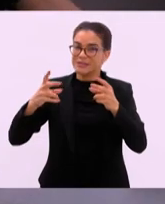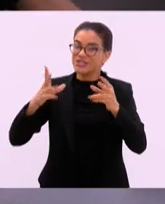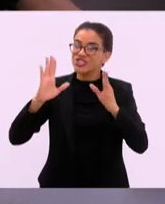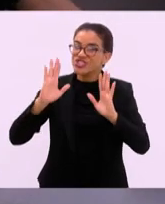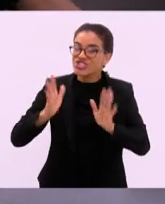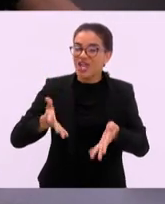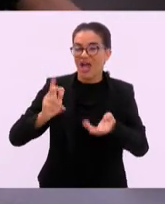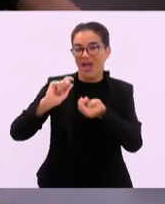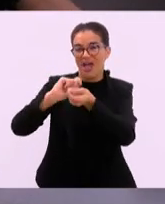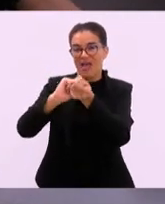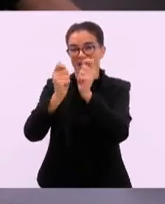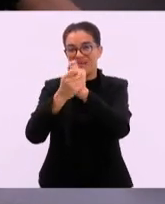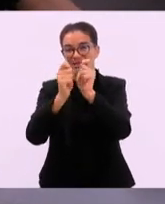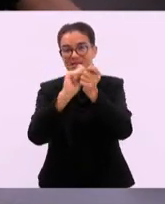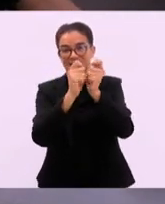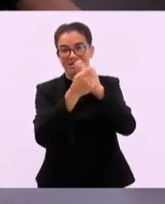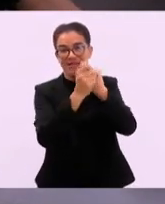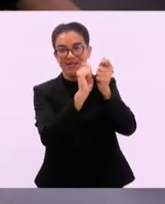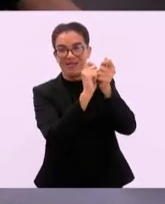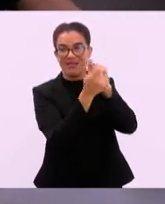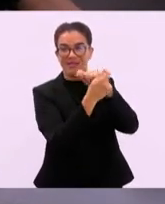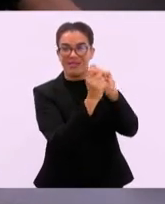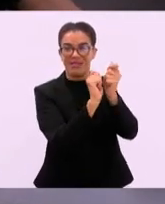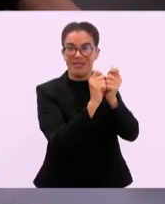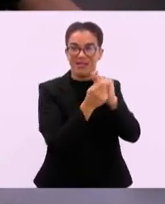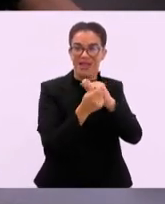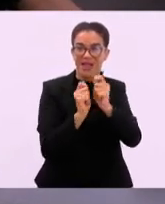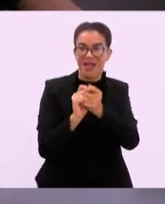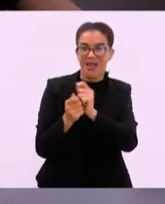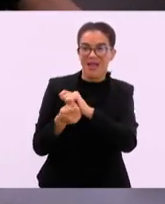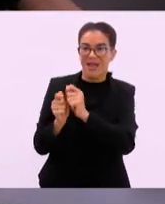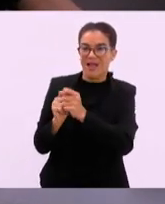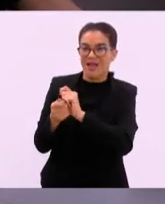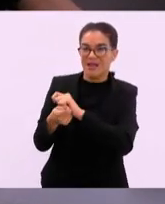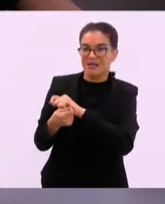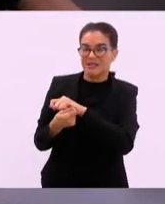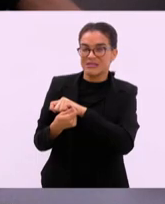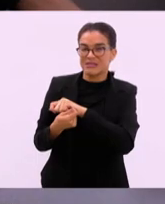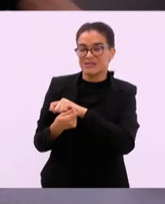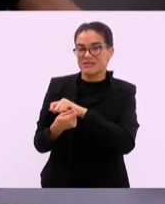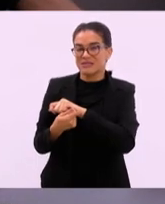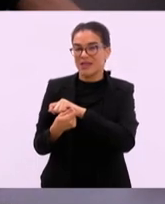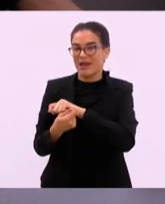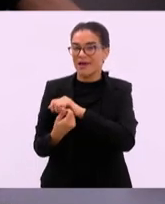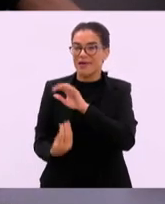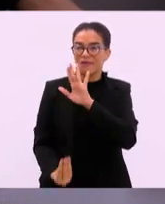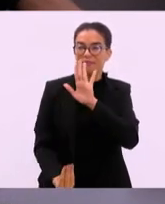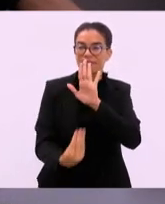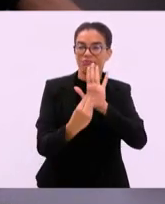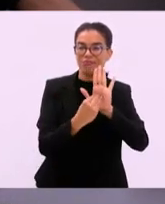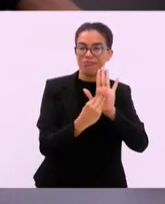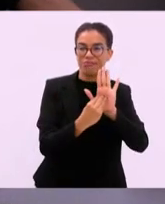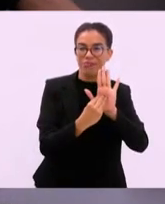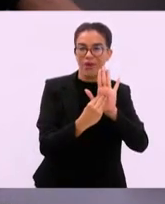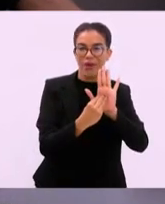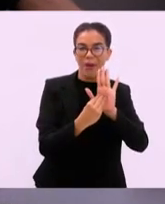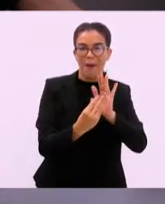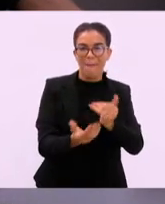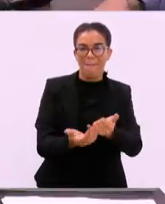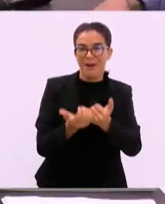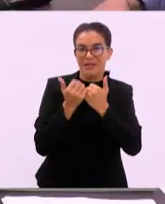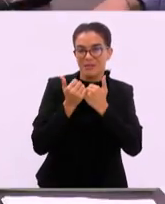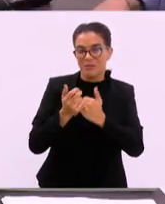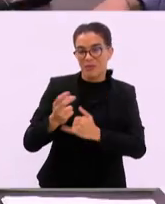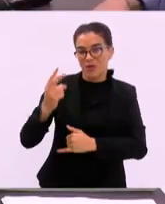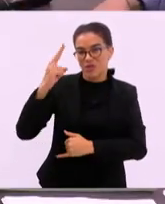foram feitas, algumas e outras seguramente serão feitas. É uma incoerência botar... Não, então... Botar como patrimônio